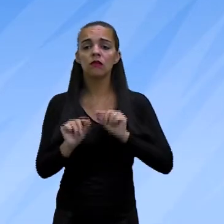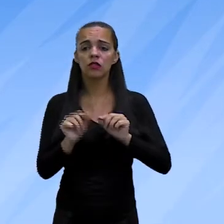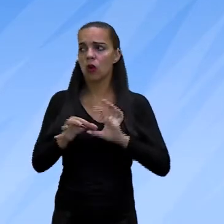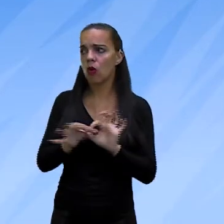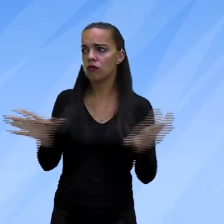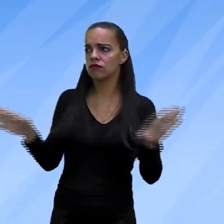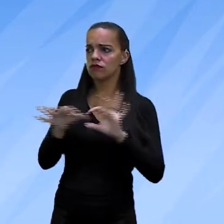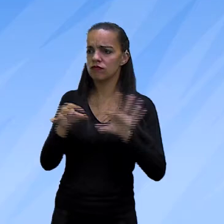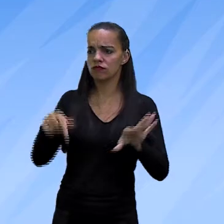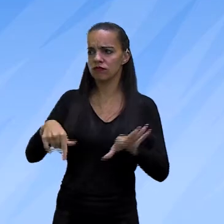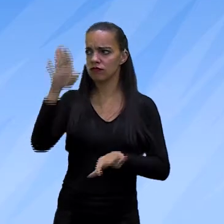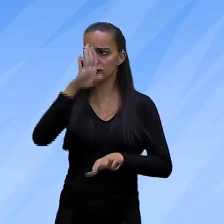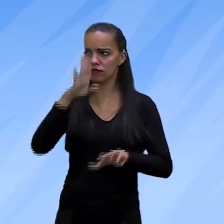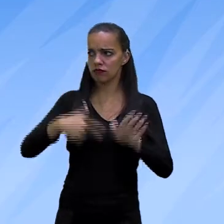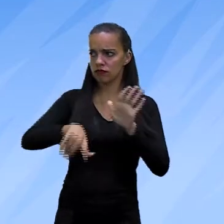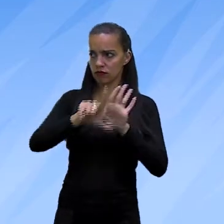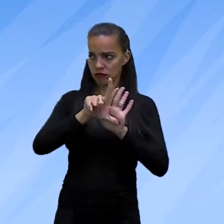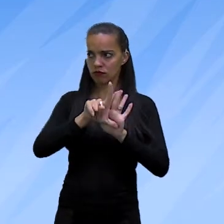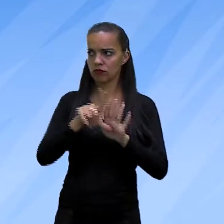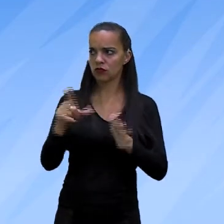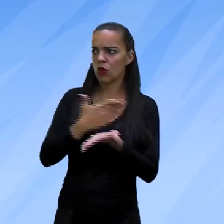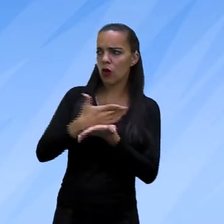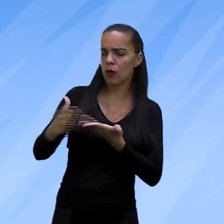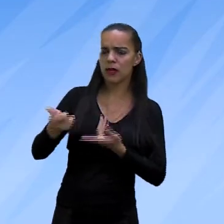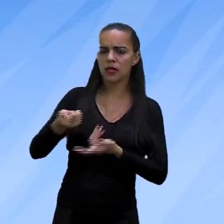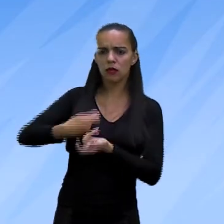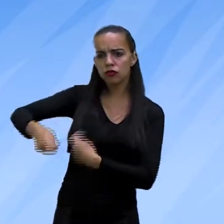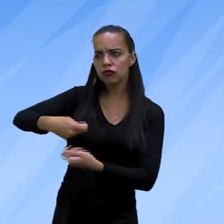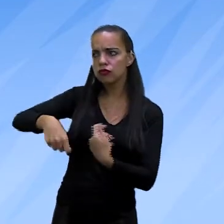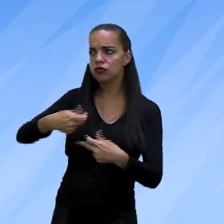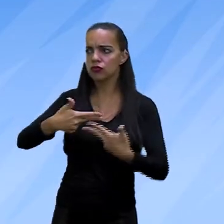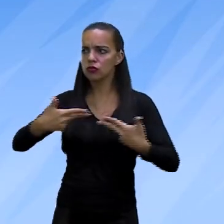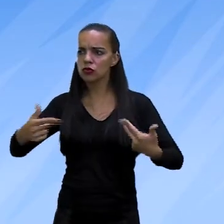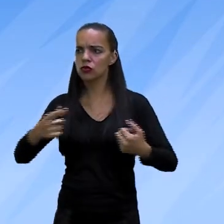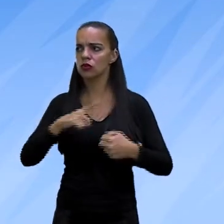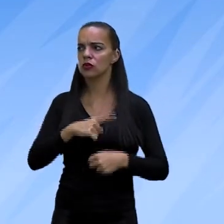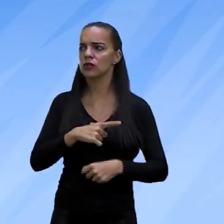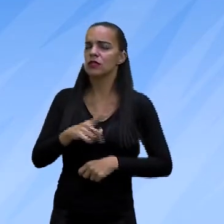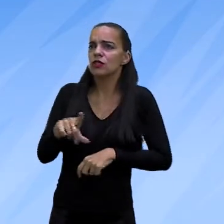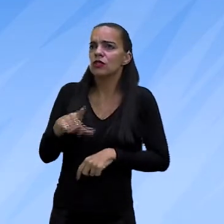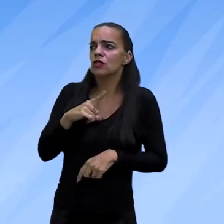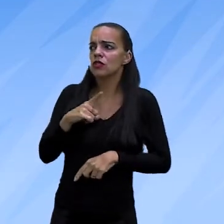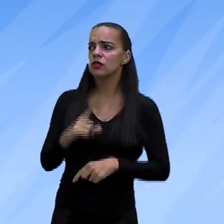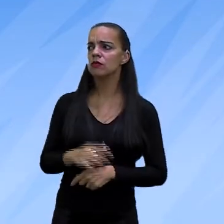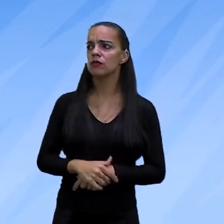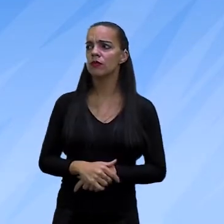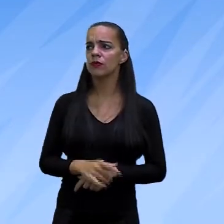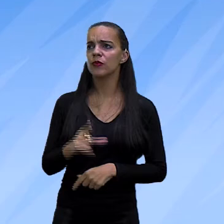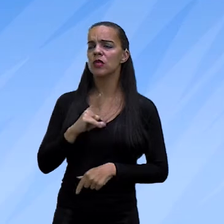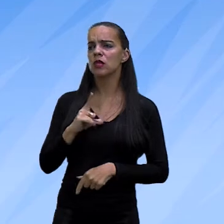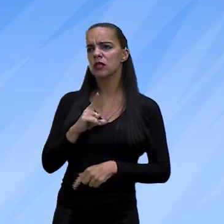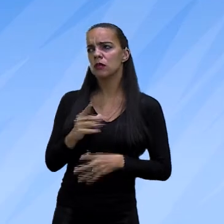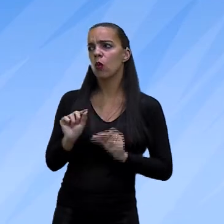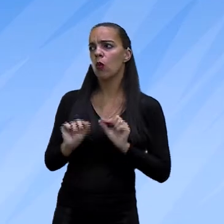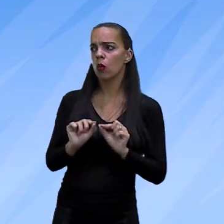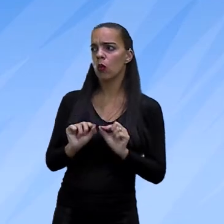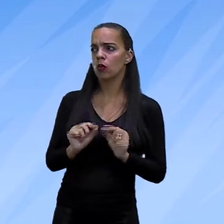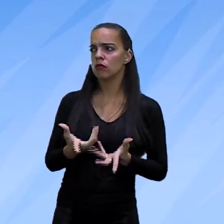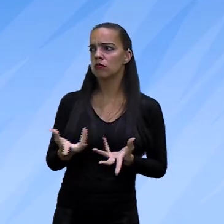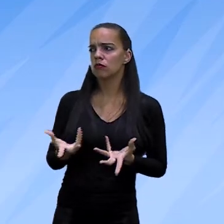faríamos as nossas leis, nós comercializávamos com quem nós quiséssemos e nós teríamos